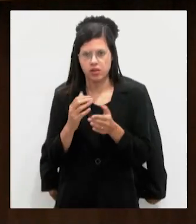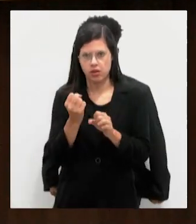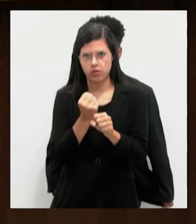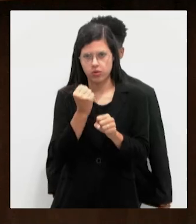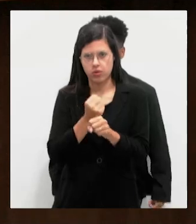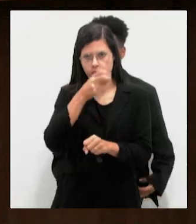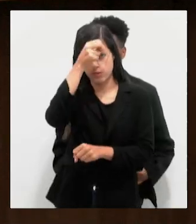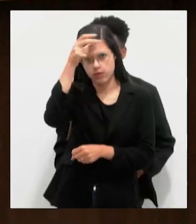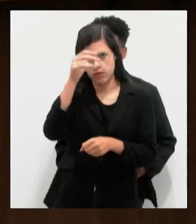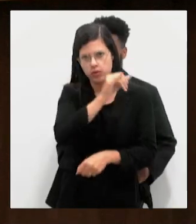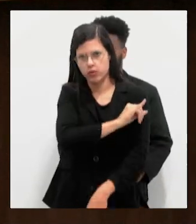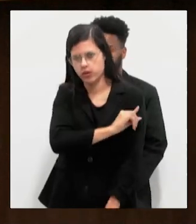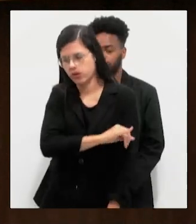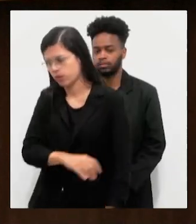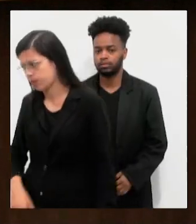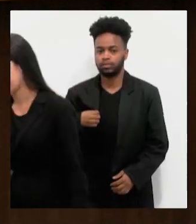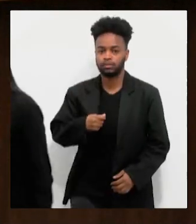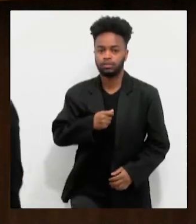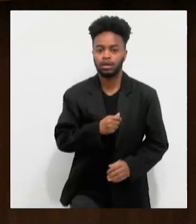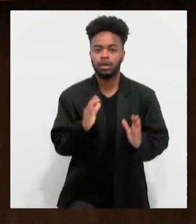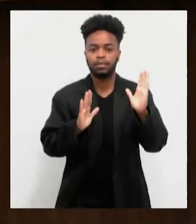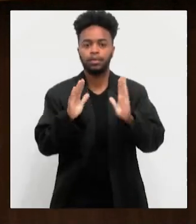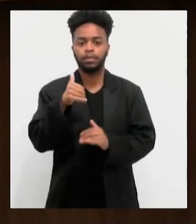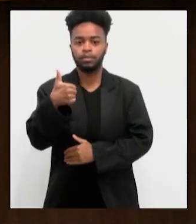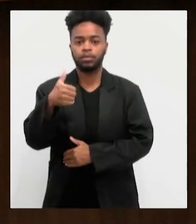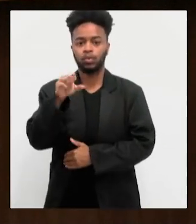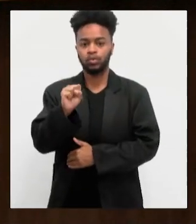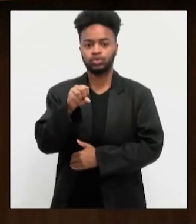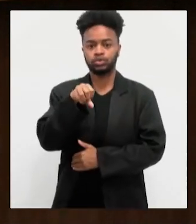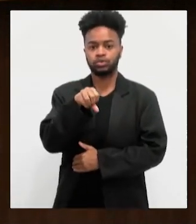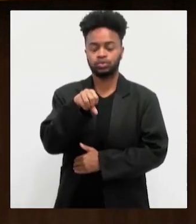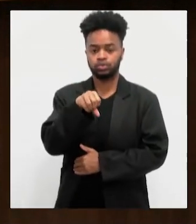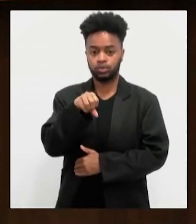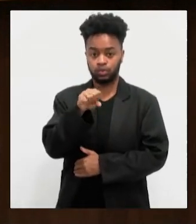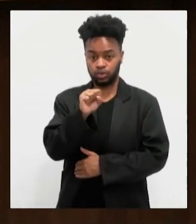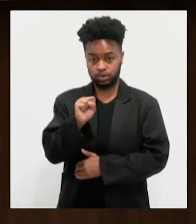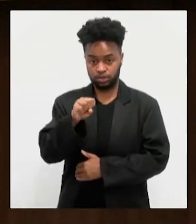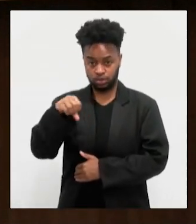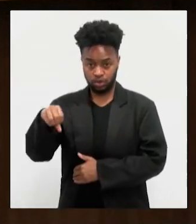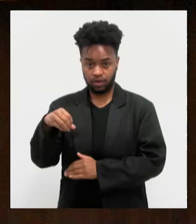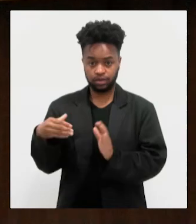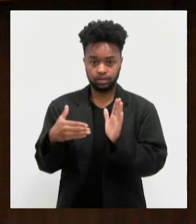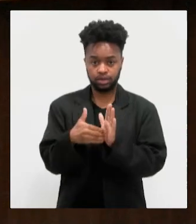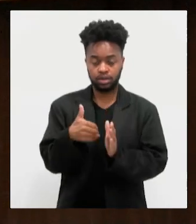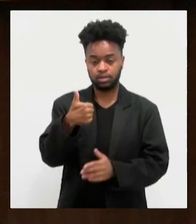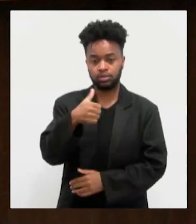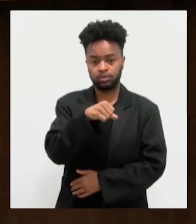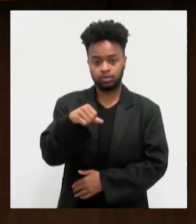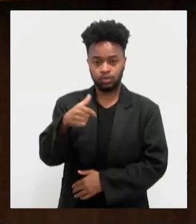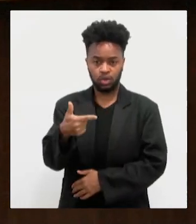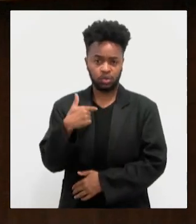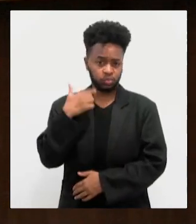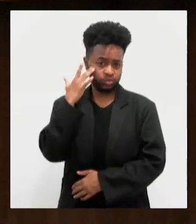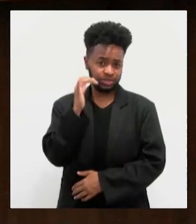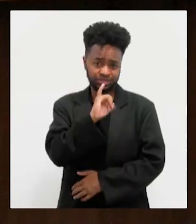de Janeiro, entre 1989 e 92, não sei nem se Vossa Excelência já tinha nascido,